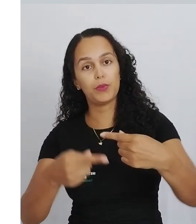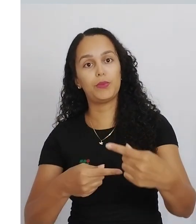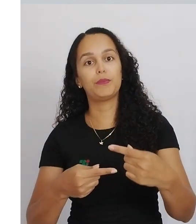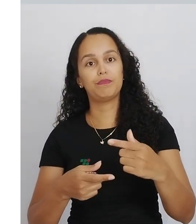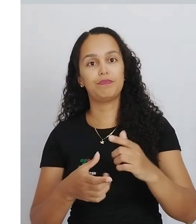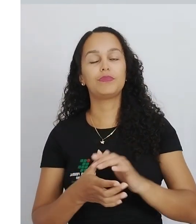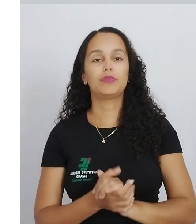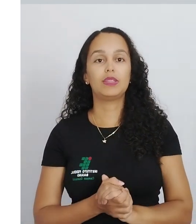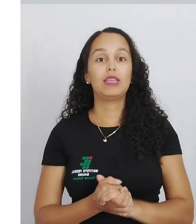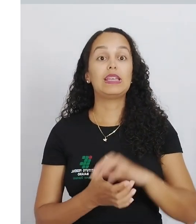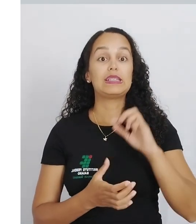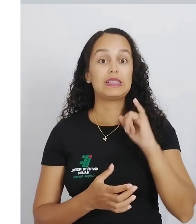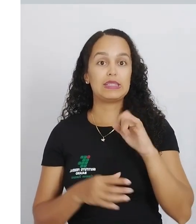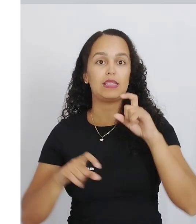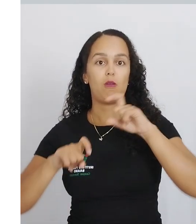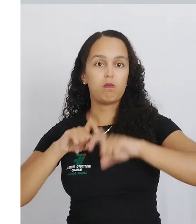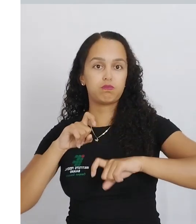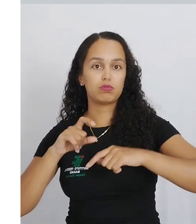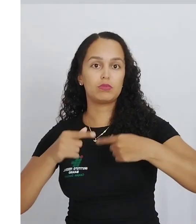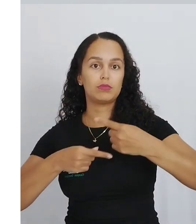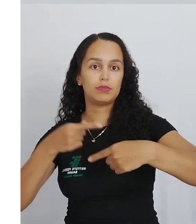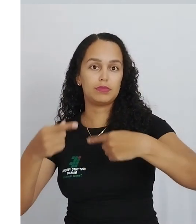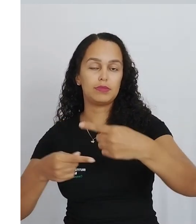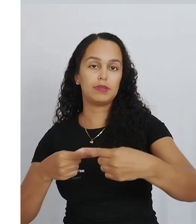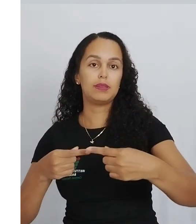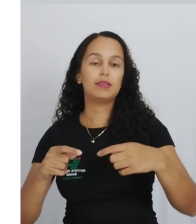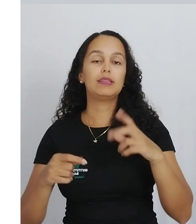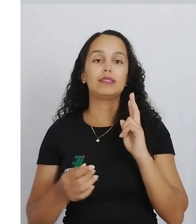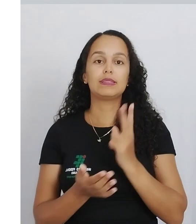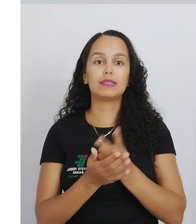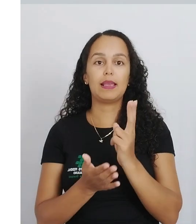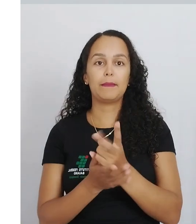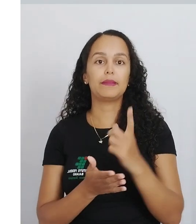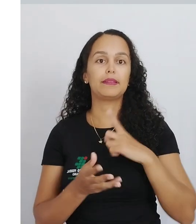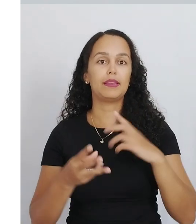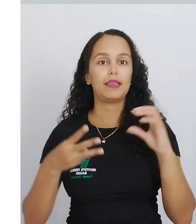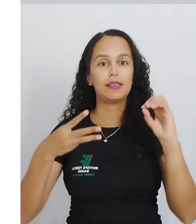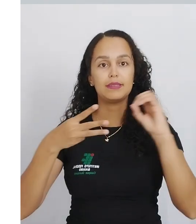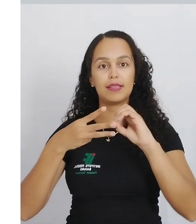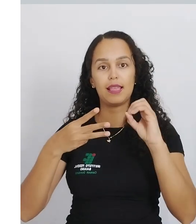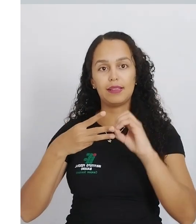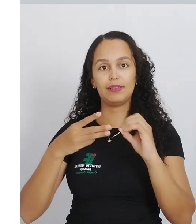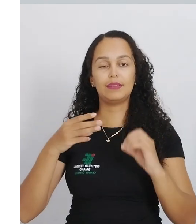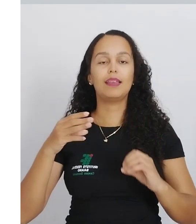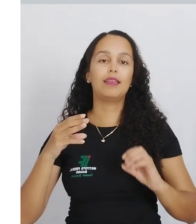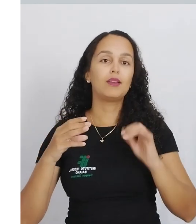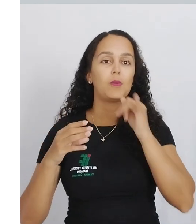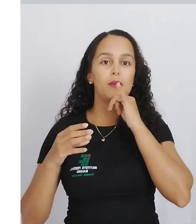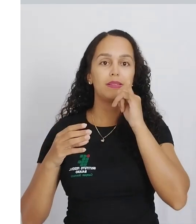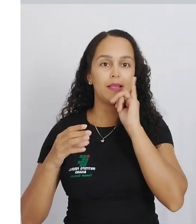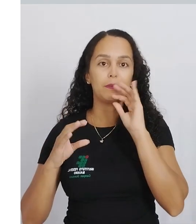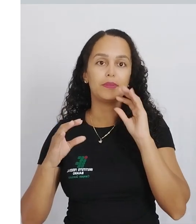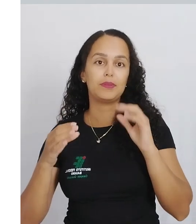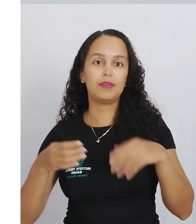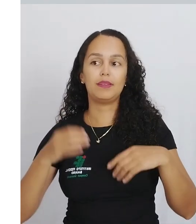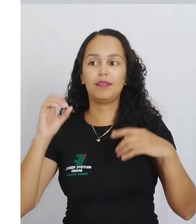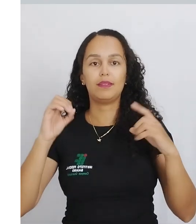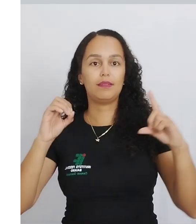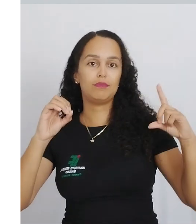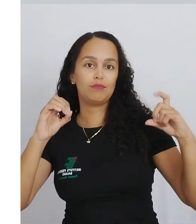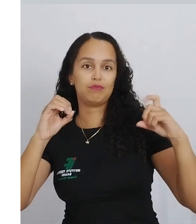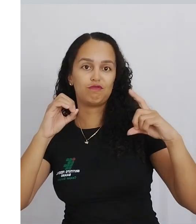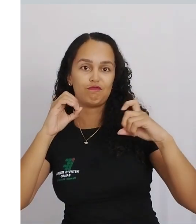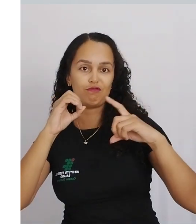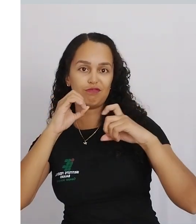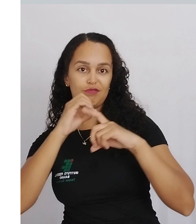Quando a reprodução é sexuada, sempre vão existir as células gaméticas, né, que são os gametas, como por exemplo o espermatozoide,